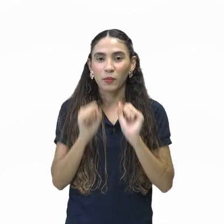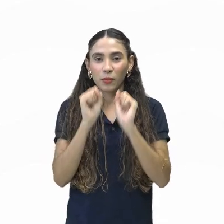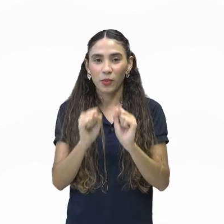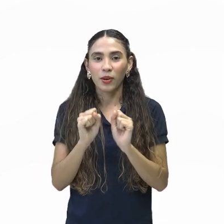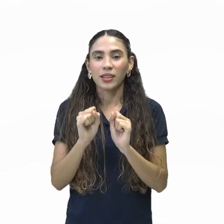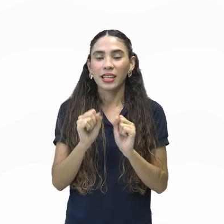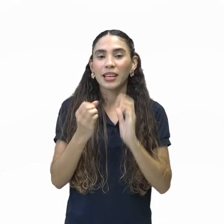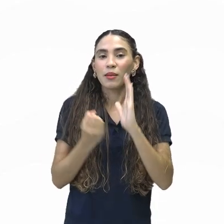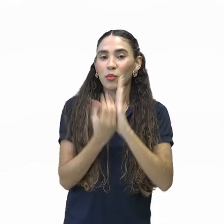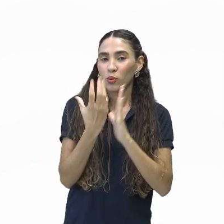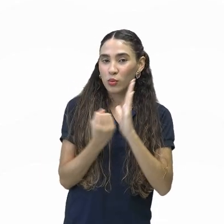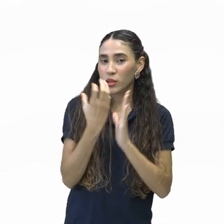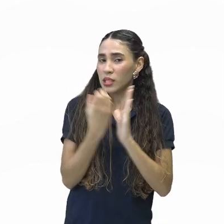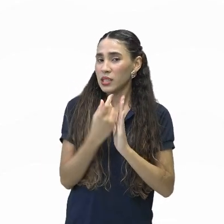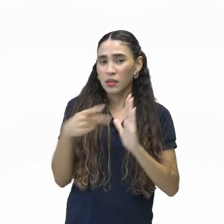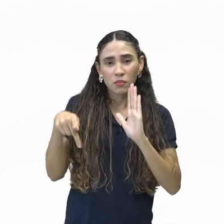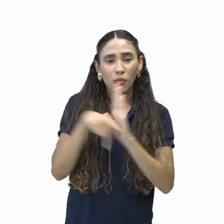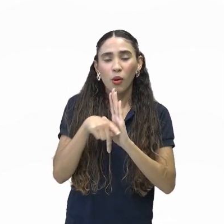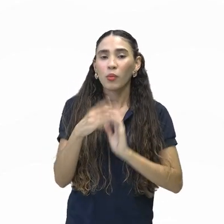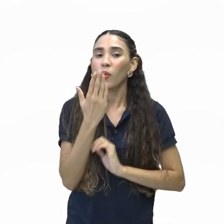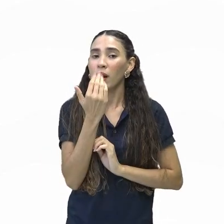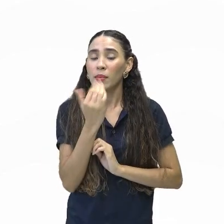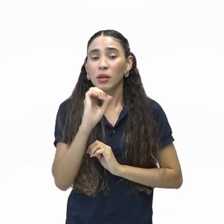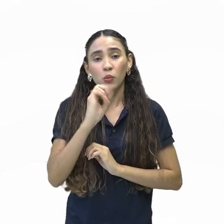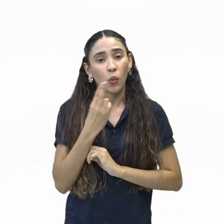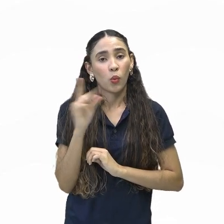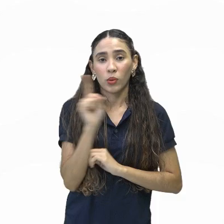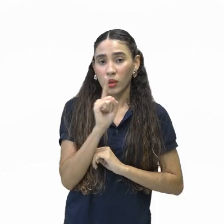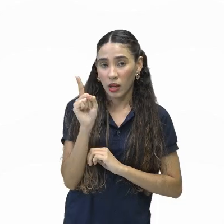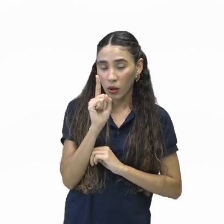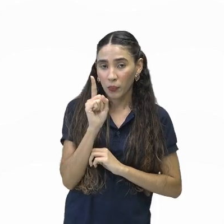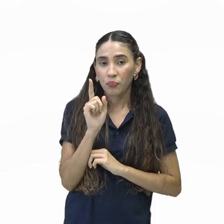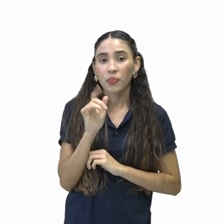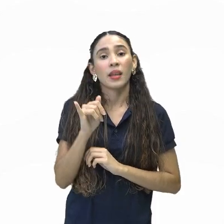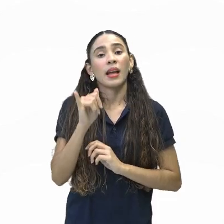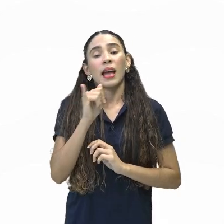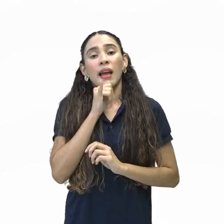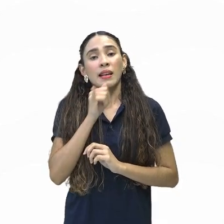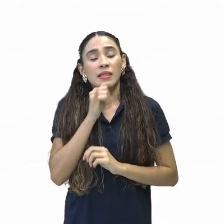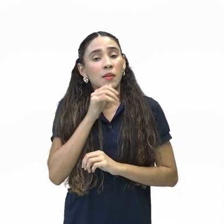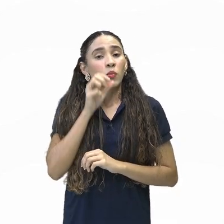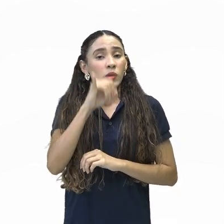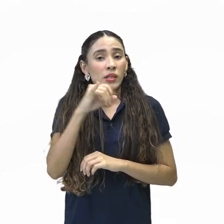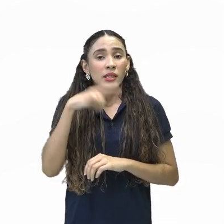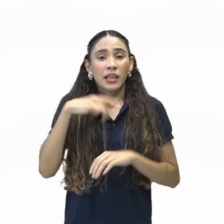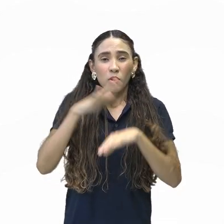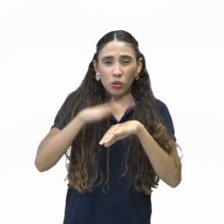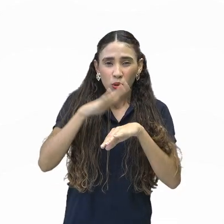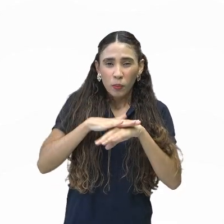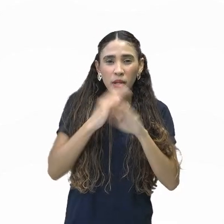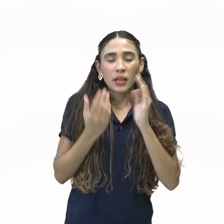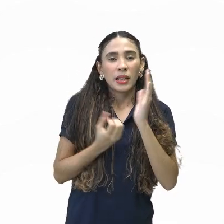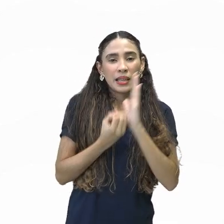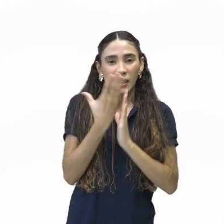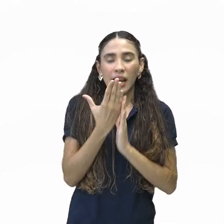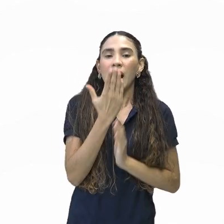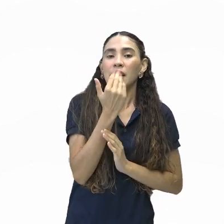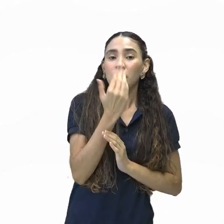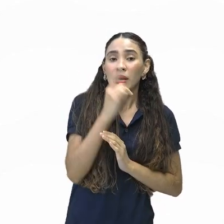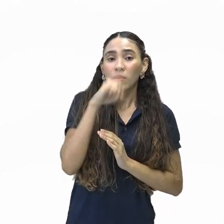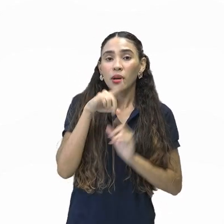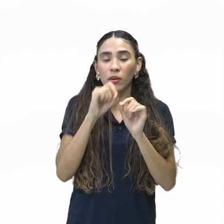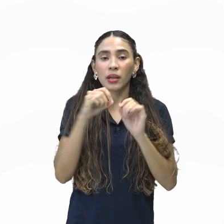podem produzir o seu próprio alimento ou não. Nesse caso, quando eles produzem o seu próprio alimento, eles